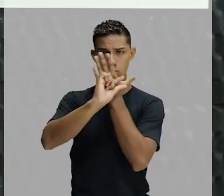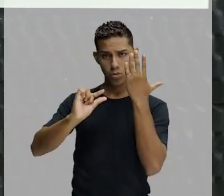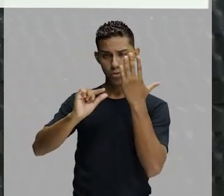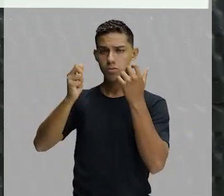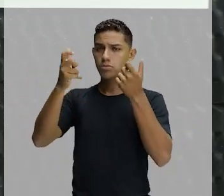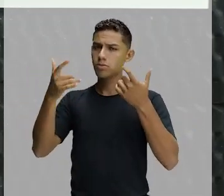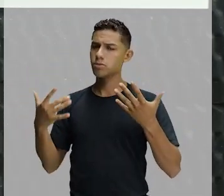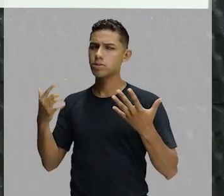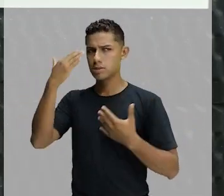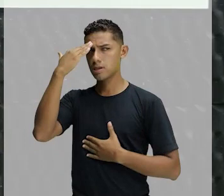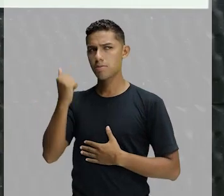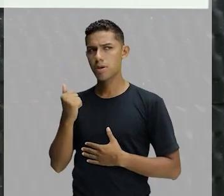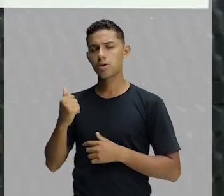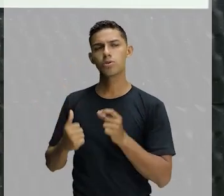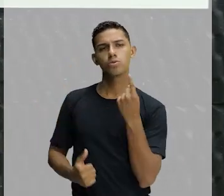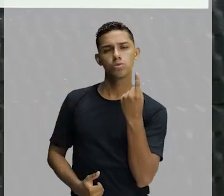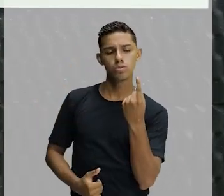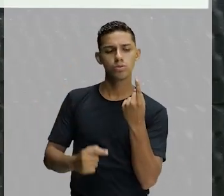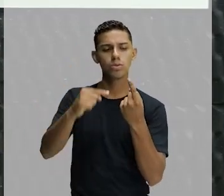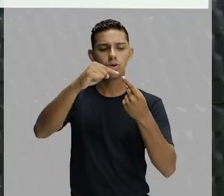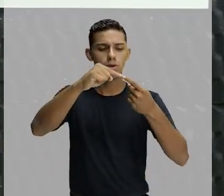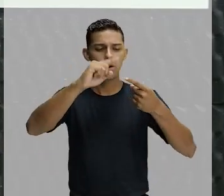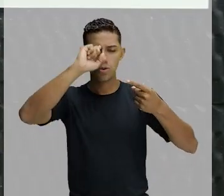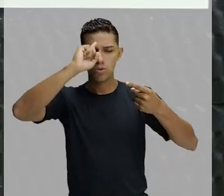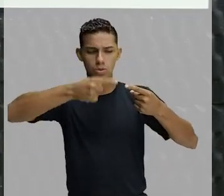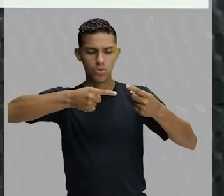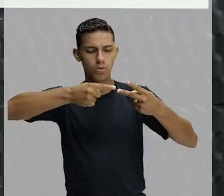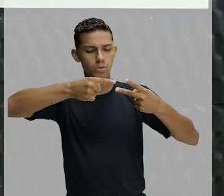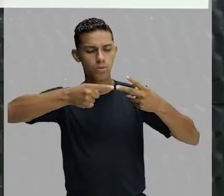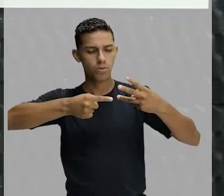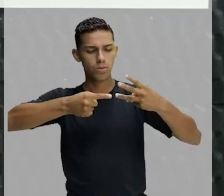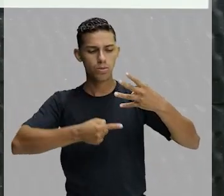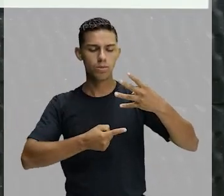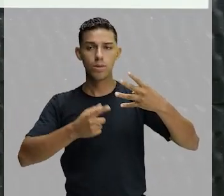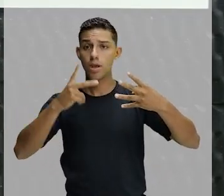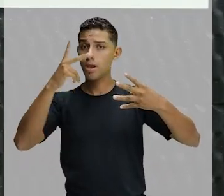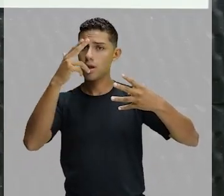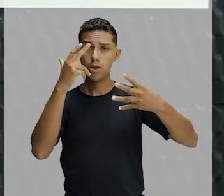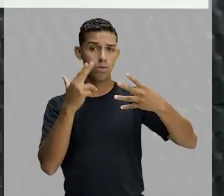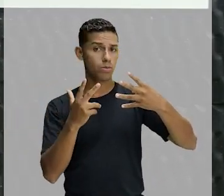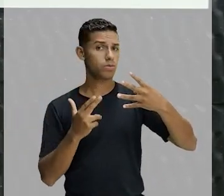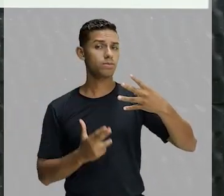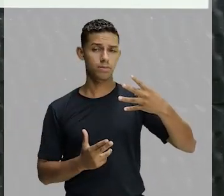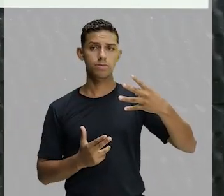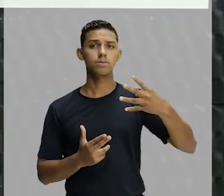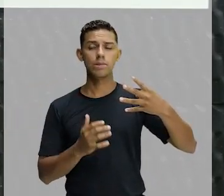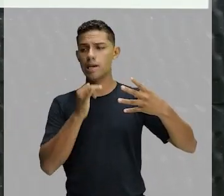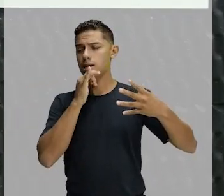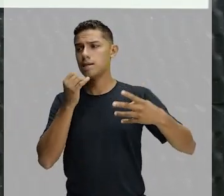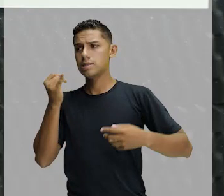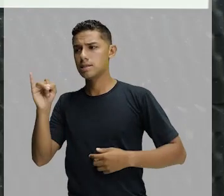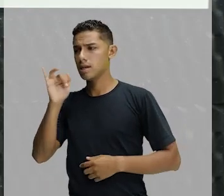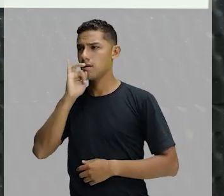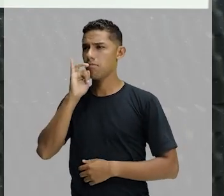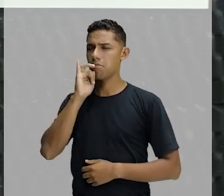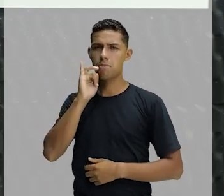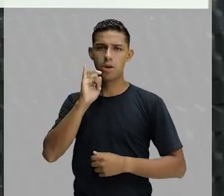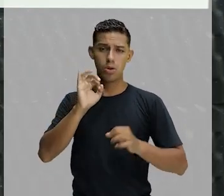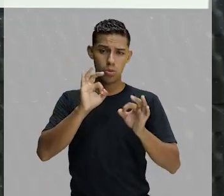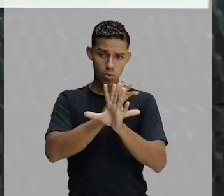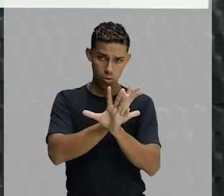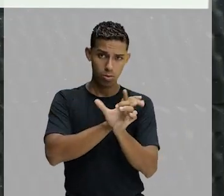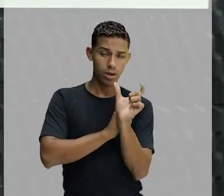que têm pelo menos um alelo dominante têm o mesmo fenótipo. Ou seja, se aqui fosse, por exemplo, dominância